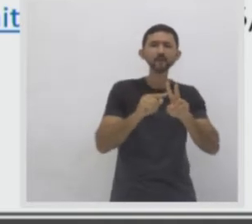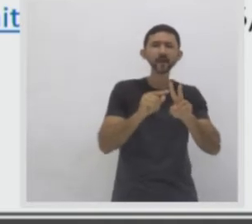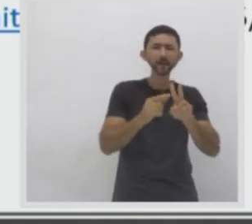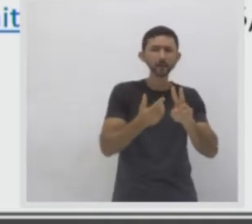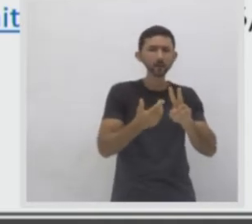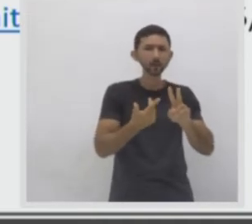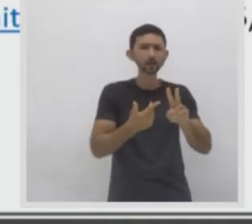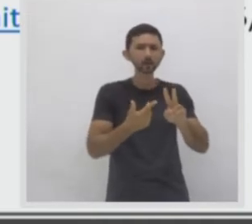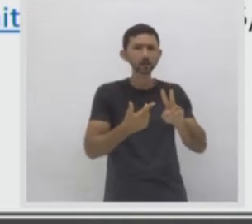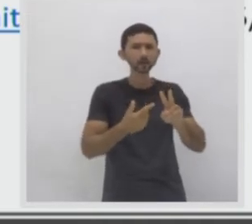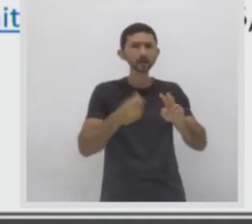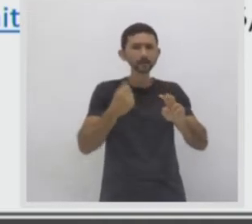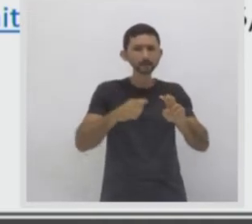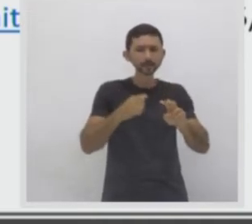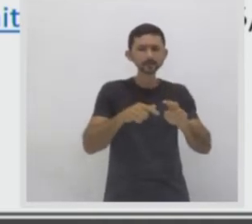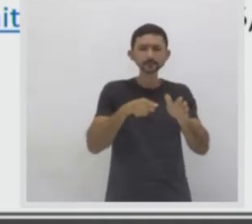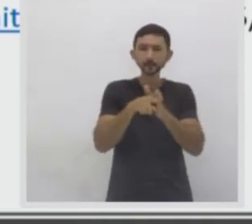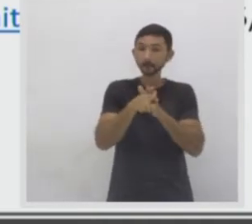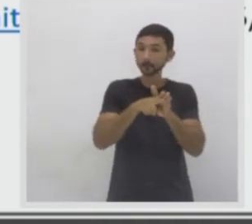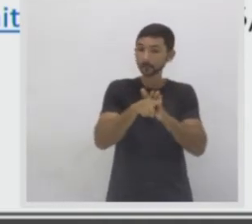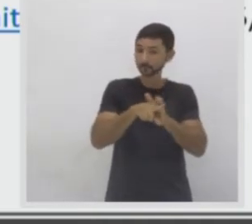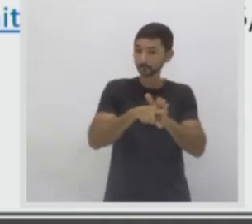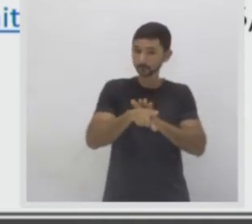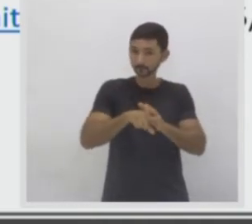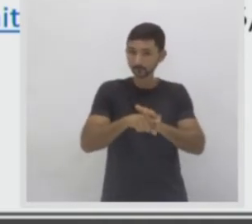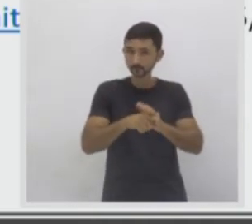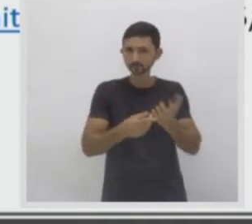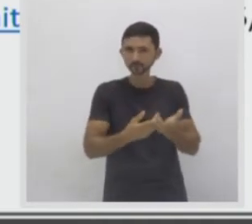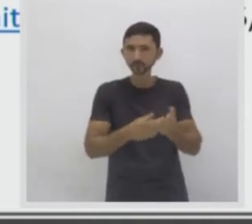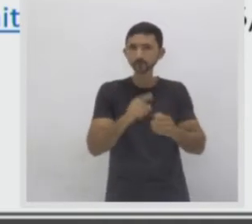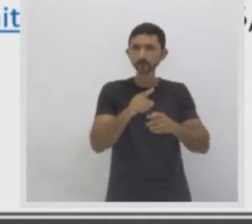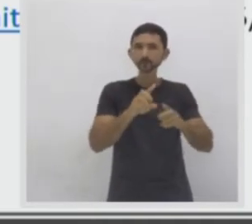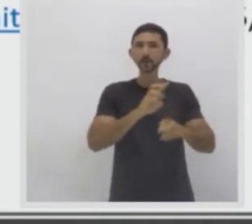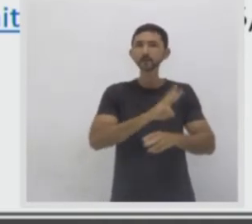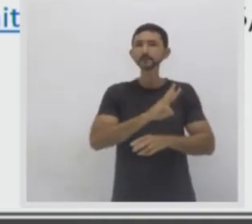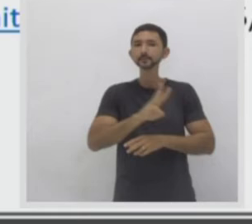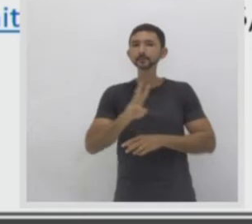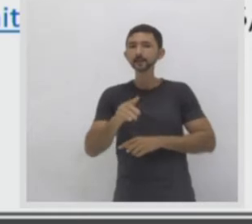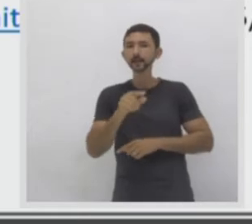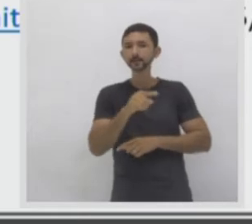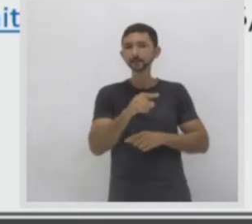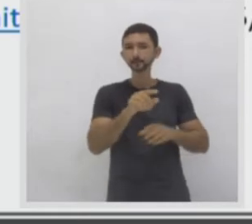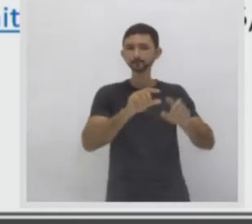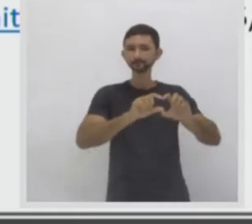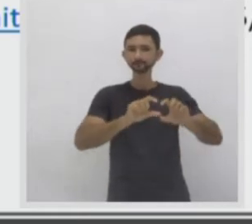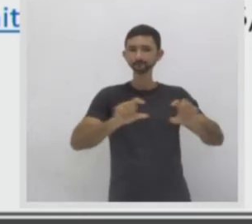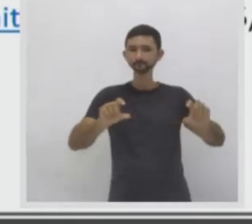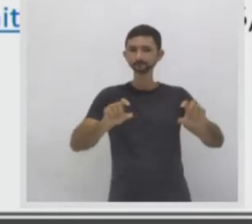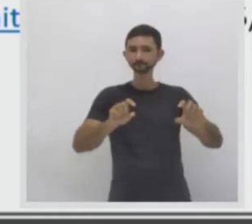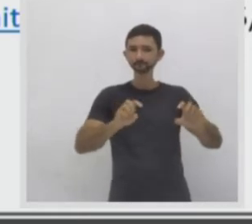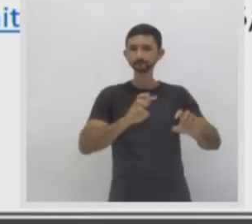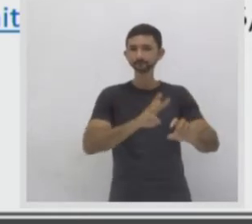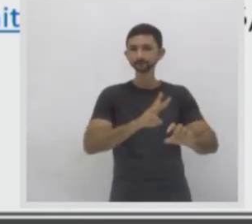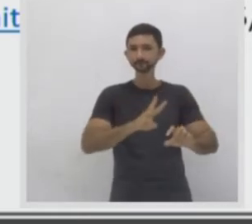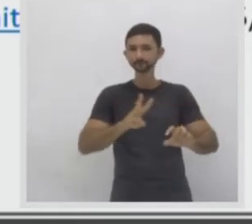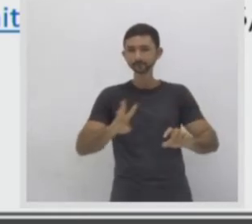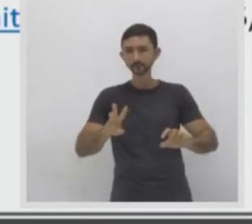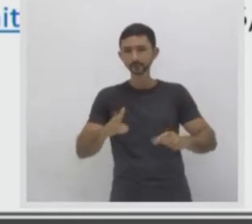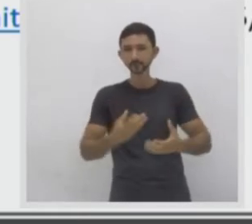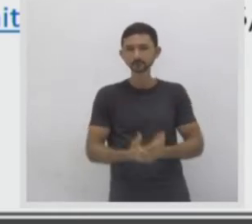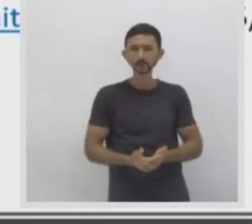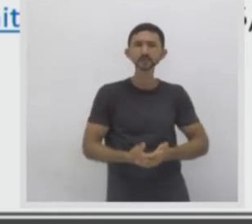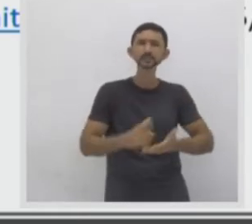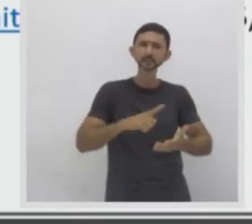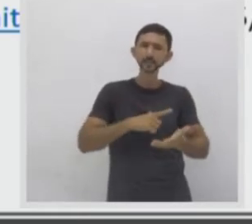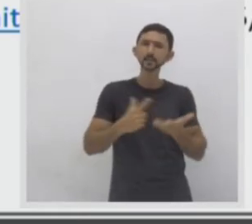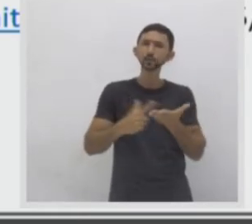conjugado, nós temos que pesquisar. Olha, eu pesquisei aí nesse site, conjugação.com.br, mas nos seus livros